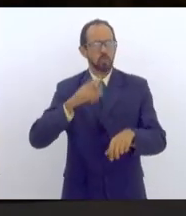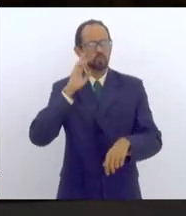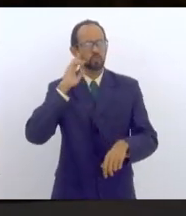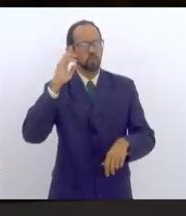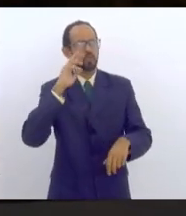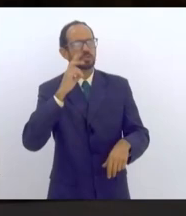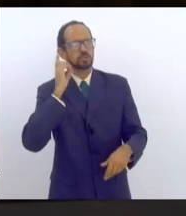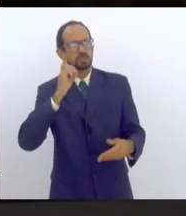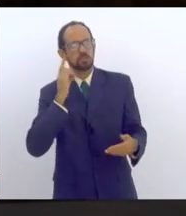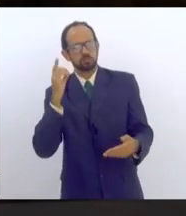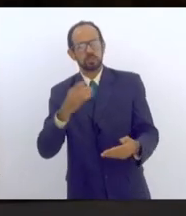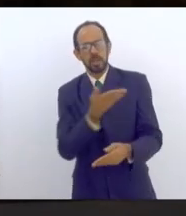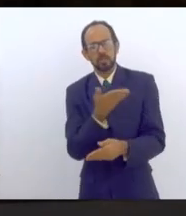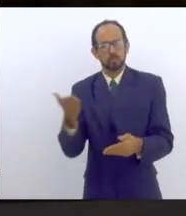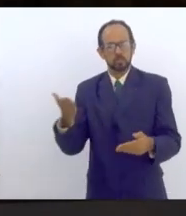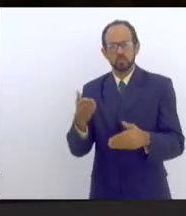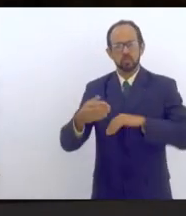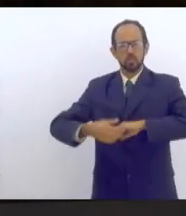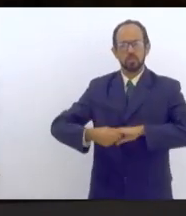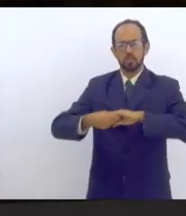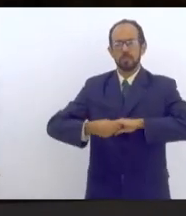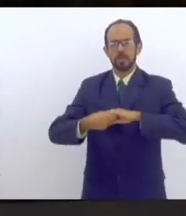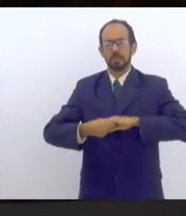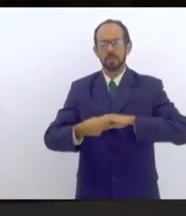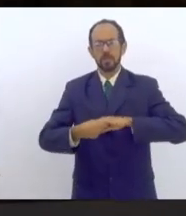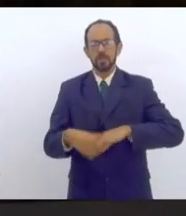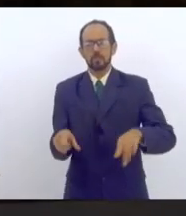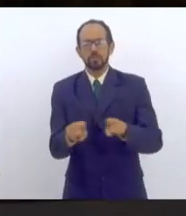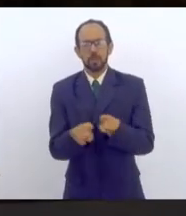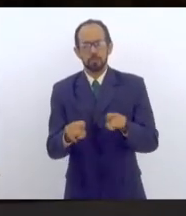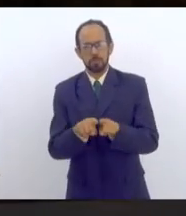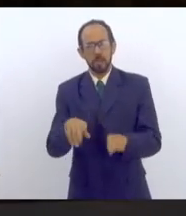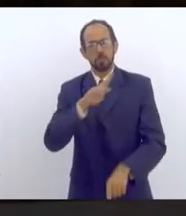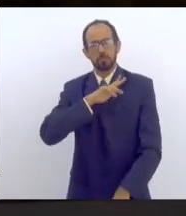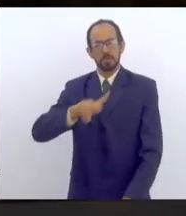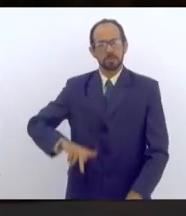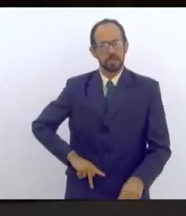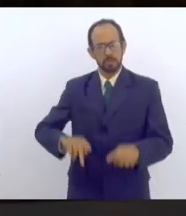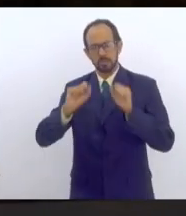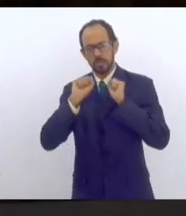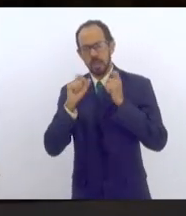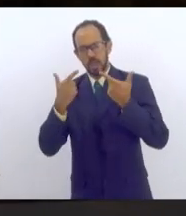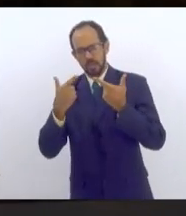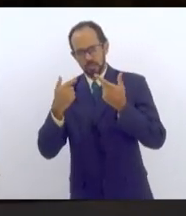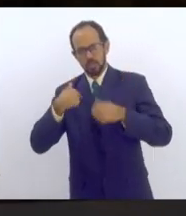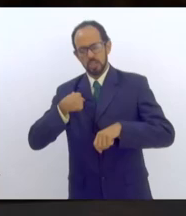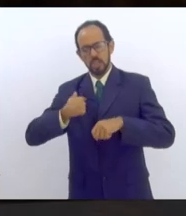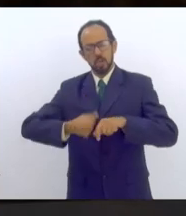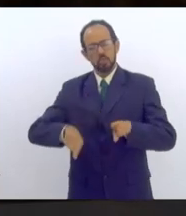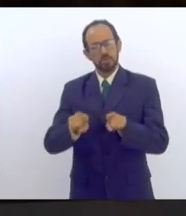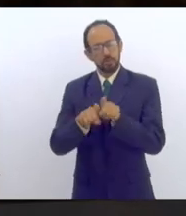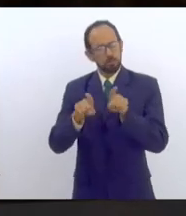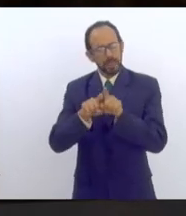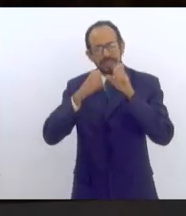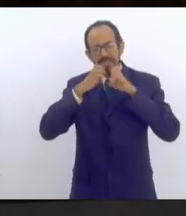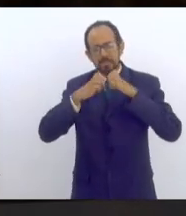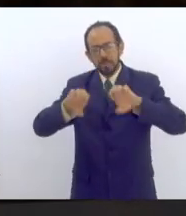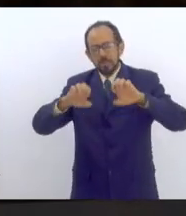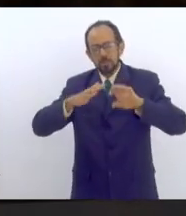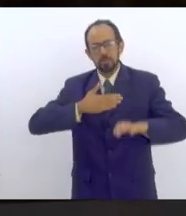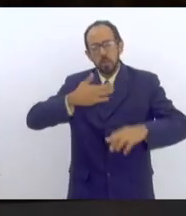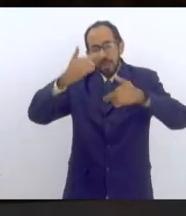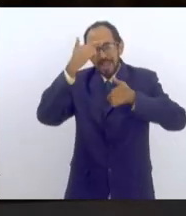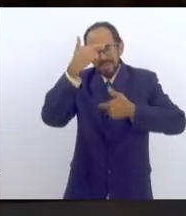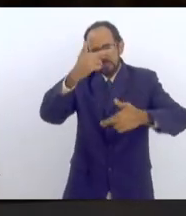deputados, saudando o presidente da Assembleia, também eu expresso o meu respeito por essa